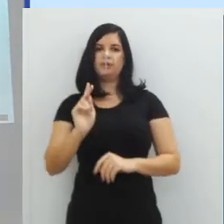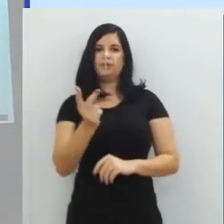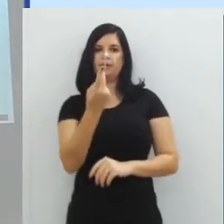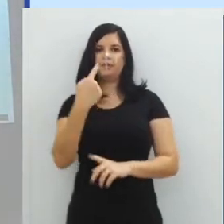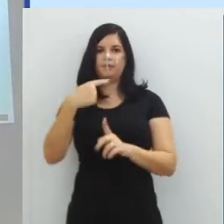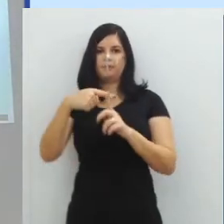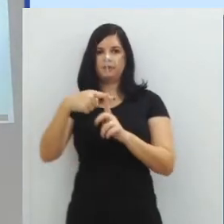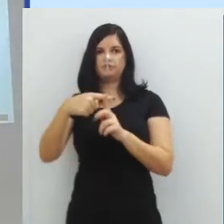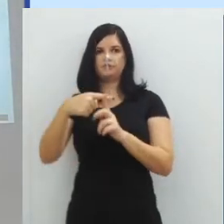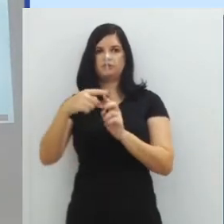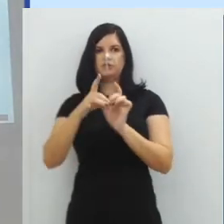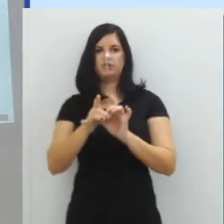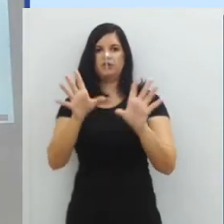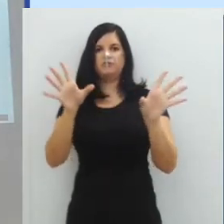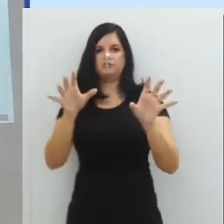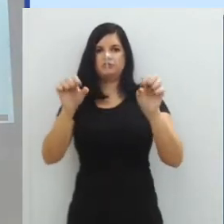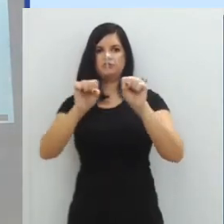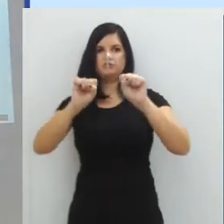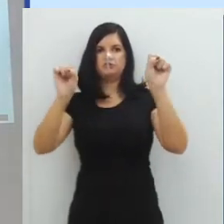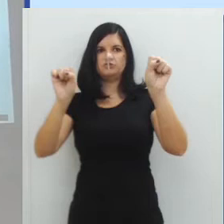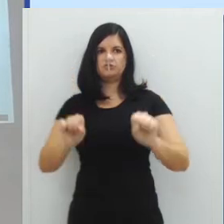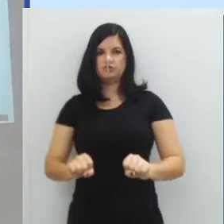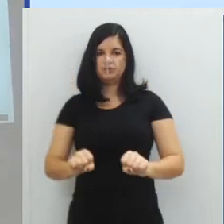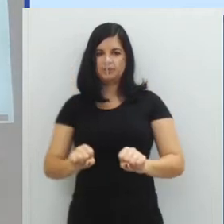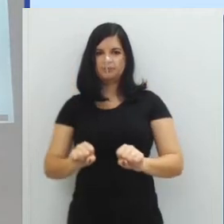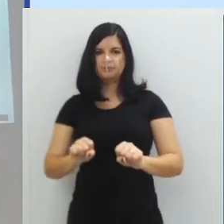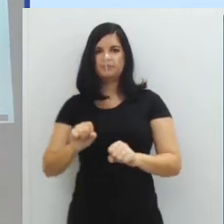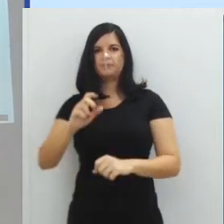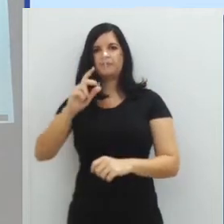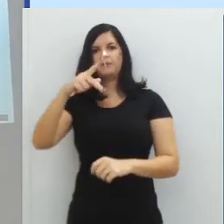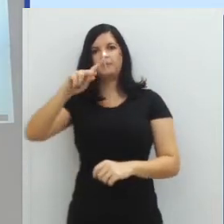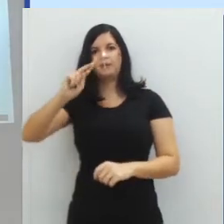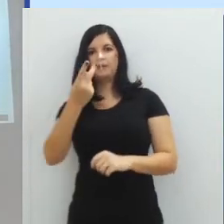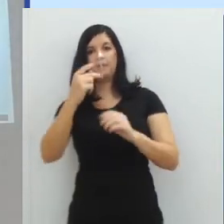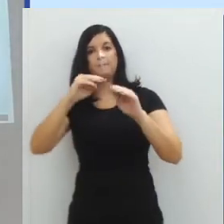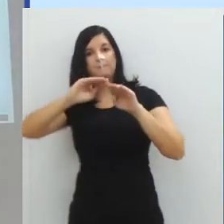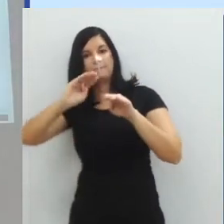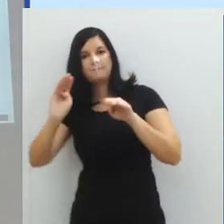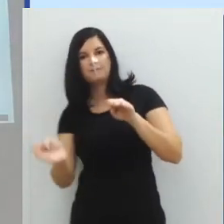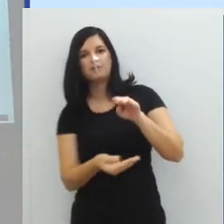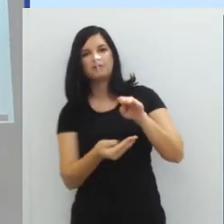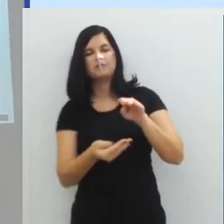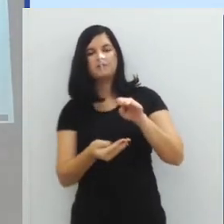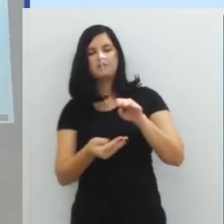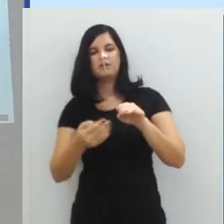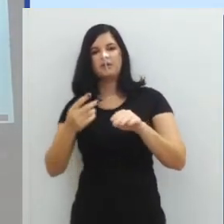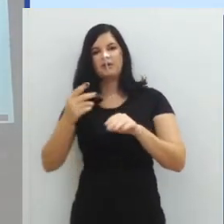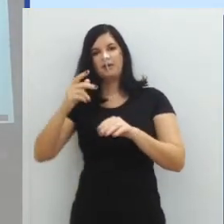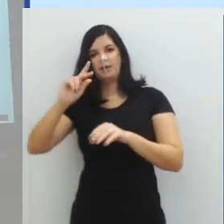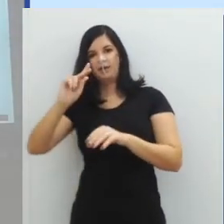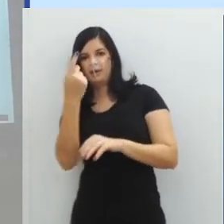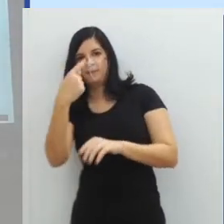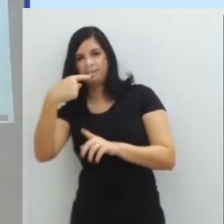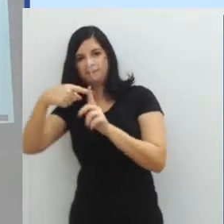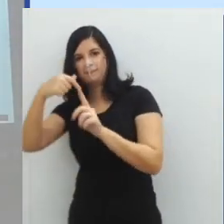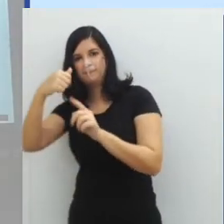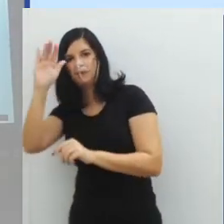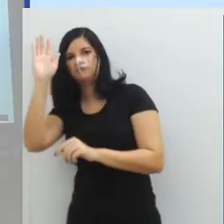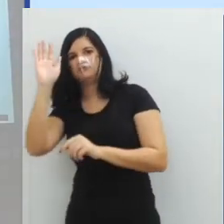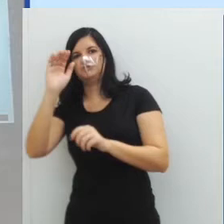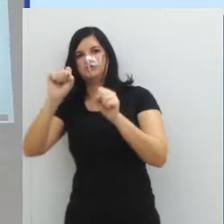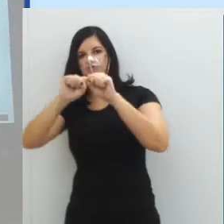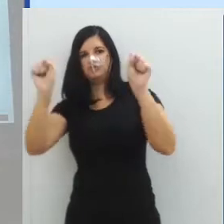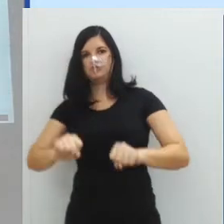H+ livre no sistema. Quanto menor o pH, mais H+ eu vou ter livre no